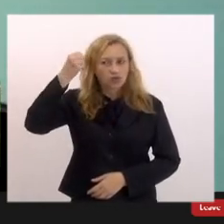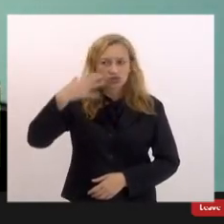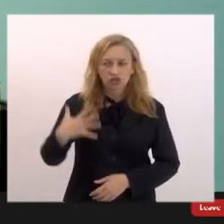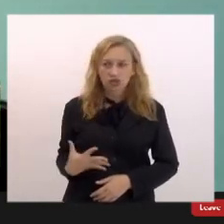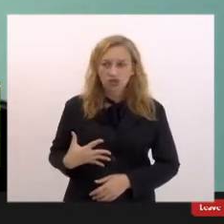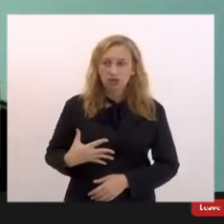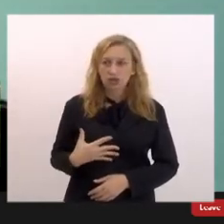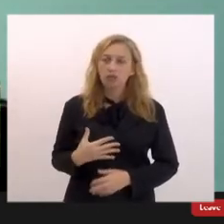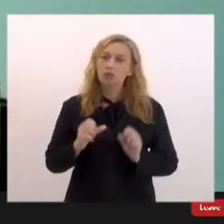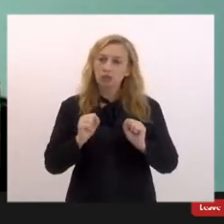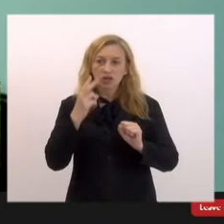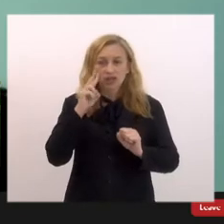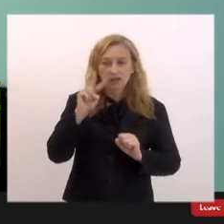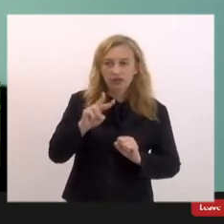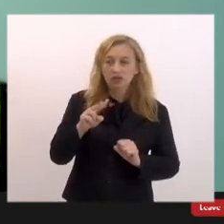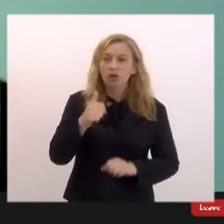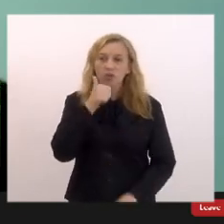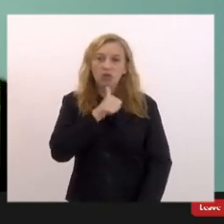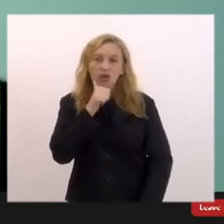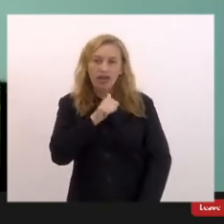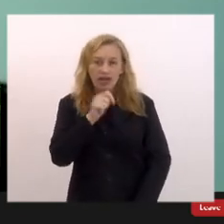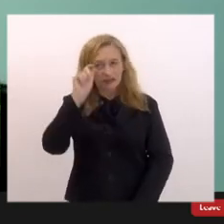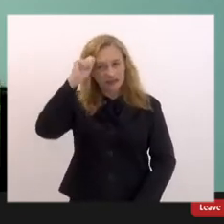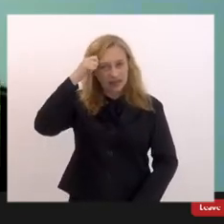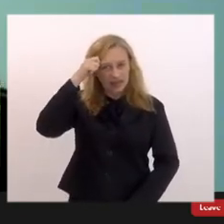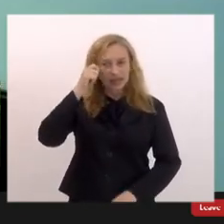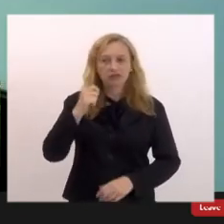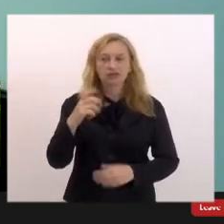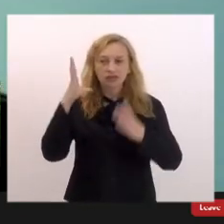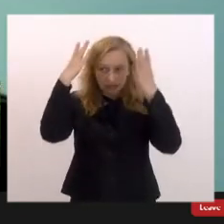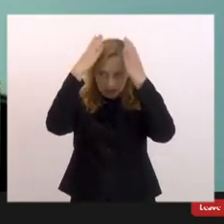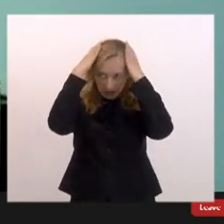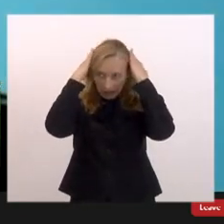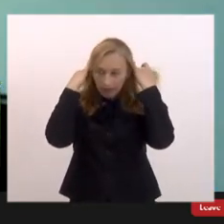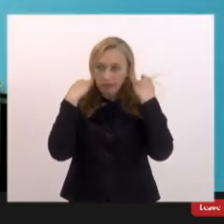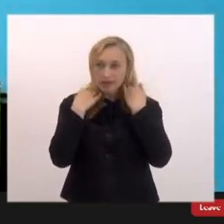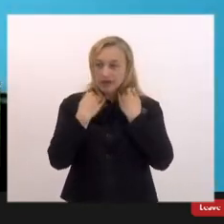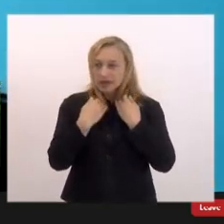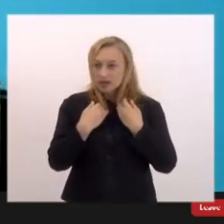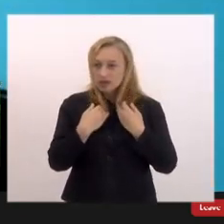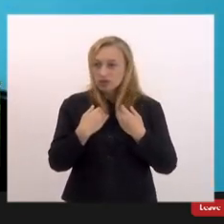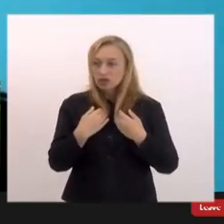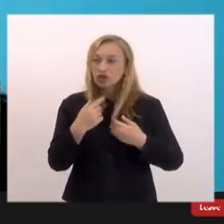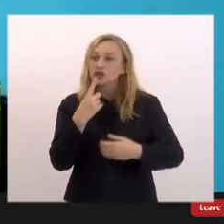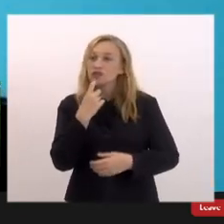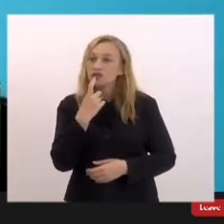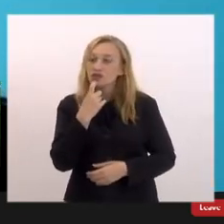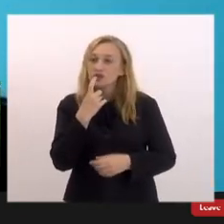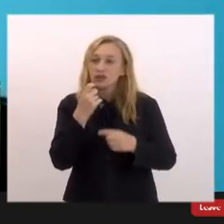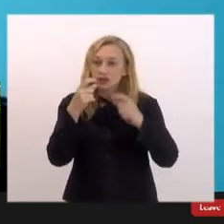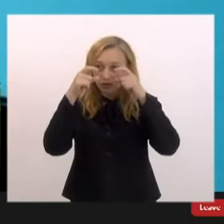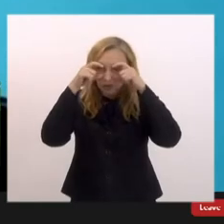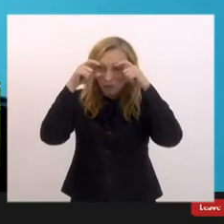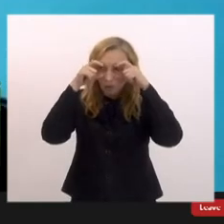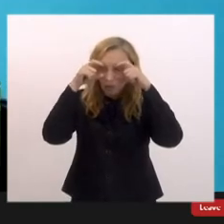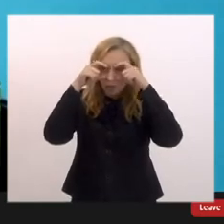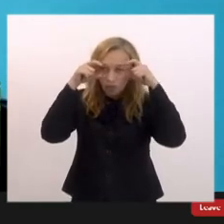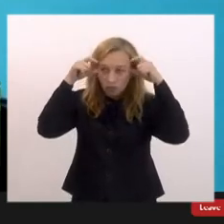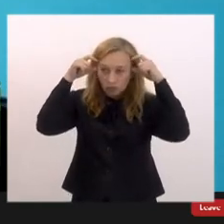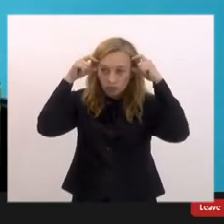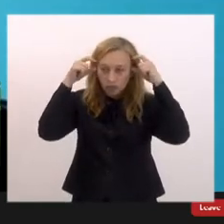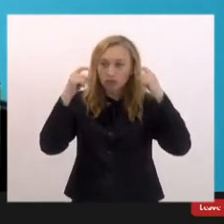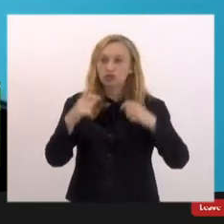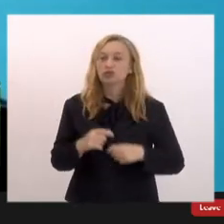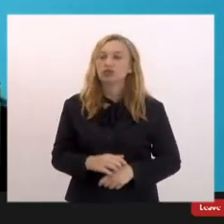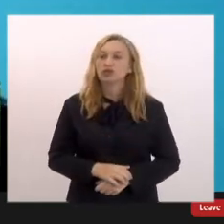sou. Eu sou uma mulher negra, de cabelos tingidos de vermelho, estou com óculos meio aro